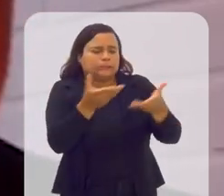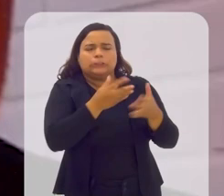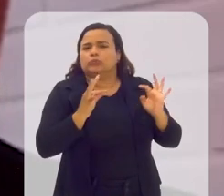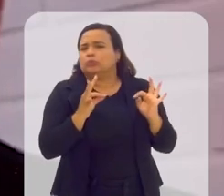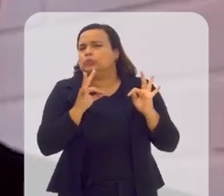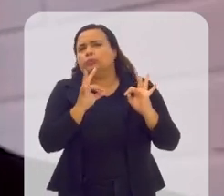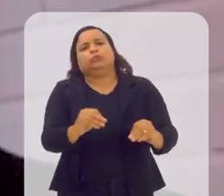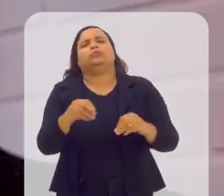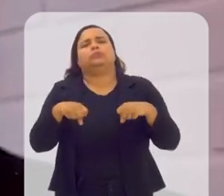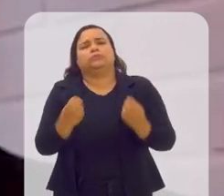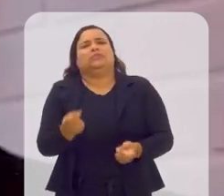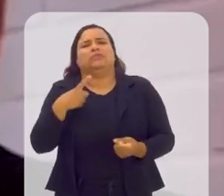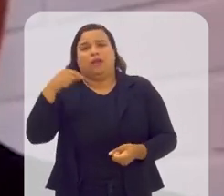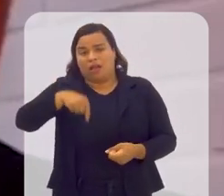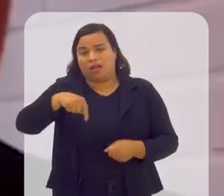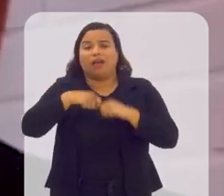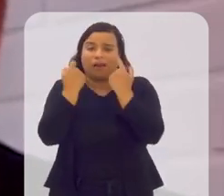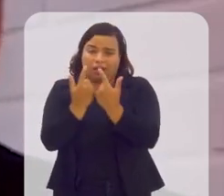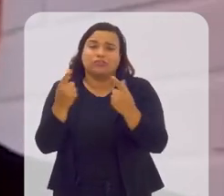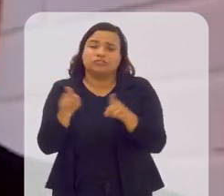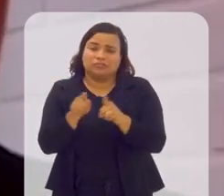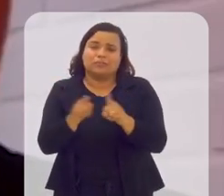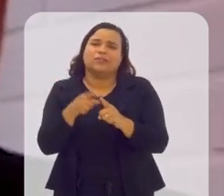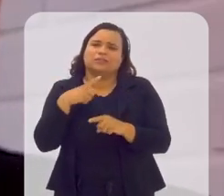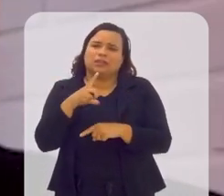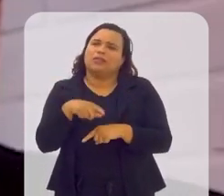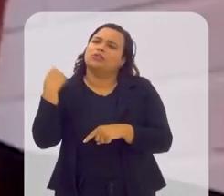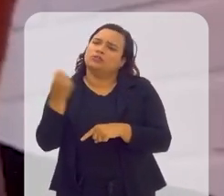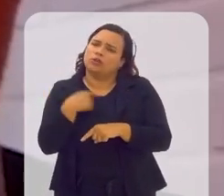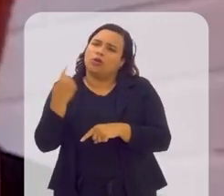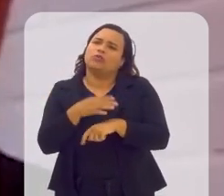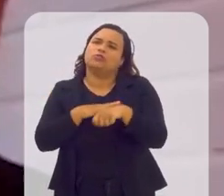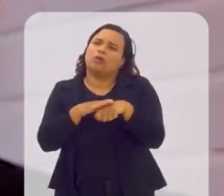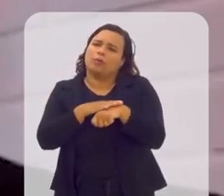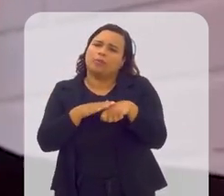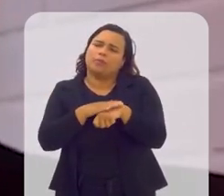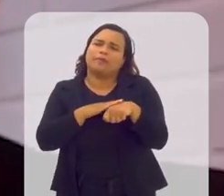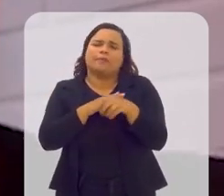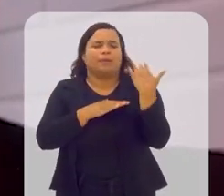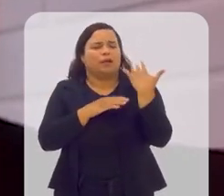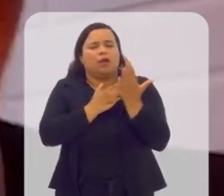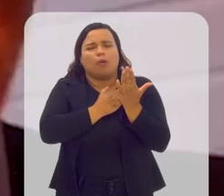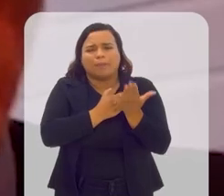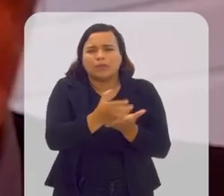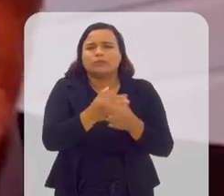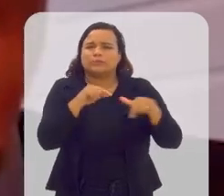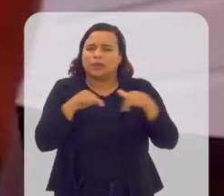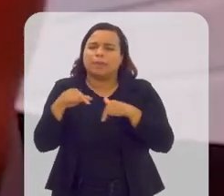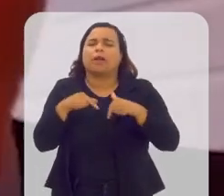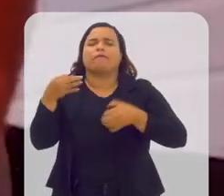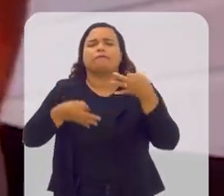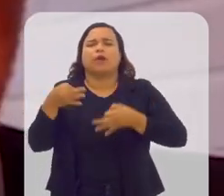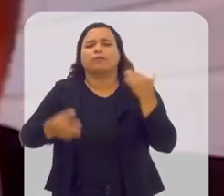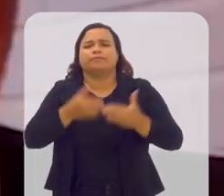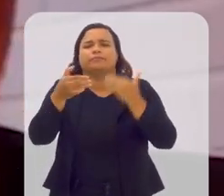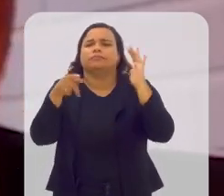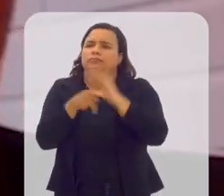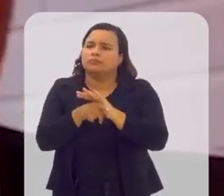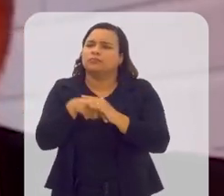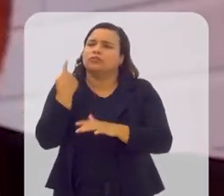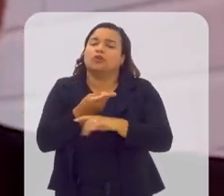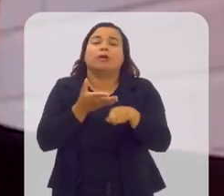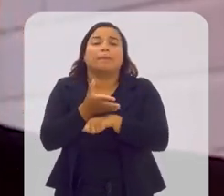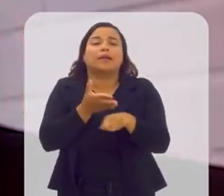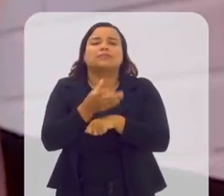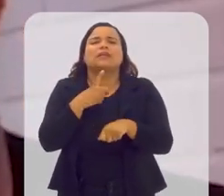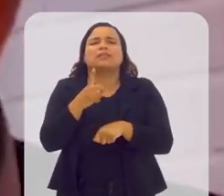pode interagir. Né? Aqui mesmo, né, na Alerj, nós quando começamos lá atrás, trabalhando no Fórum de Desenvolvimento, tá,